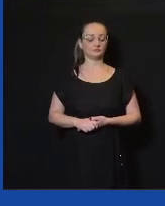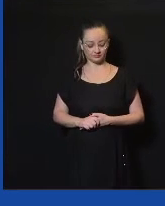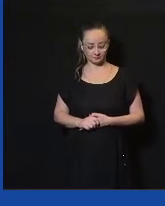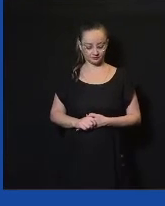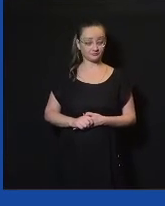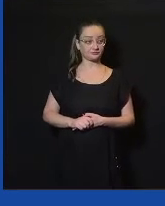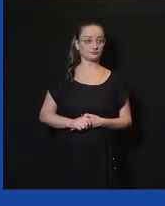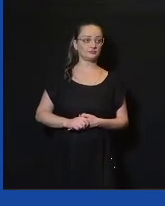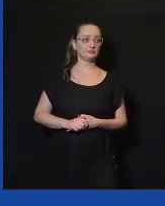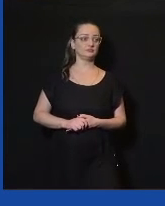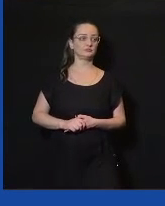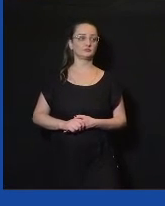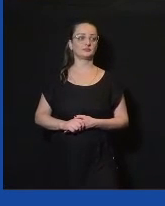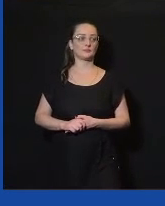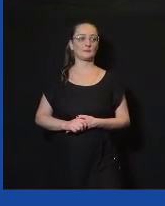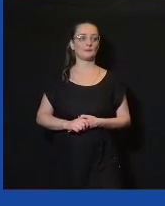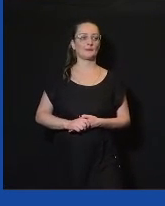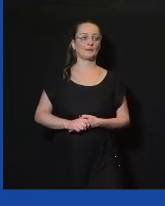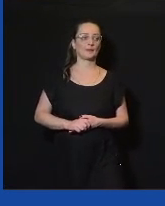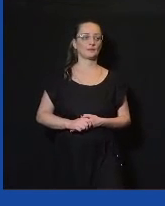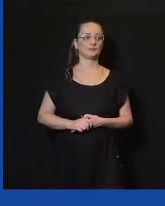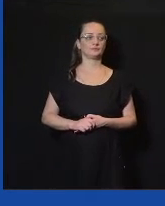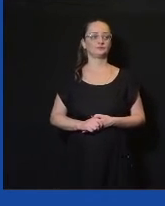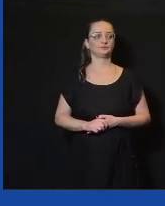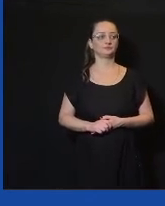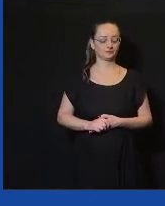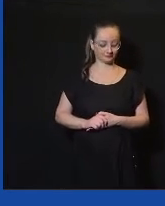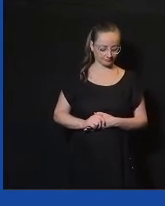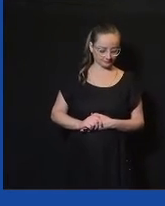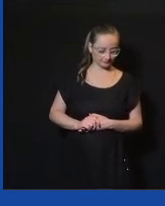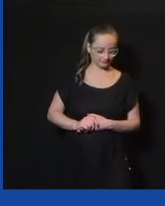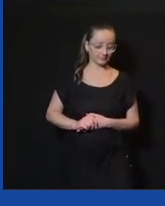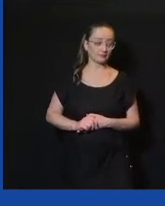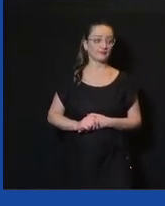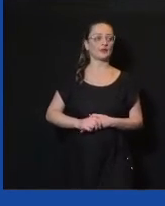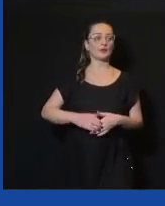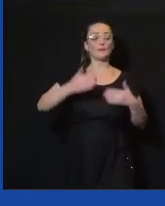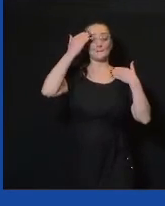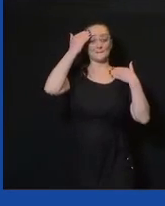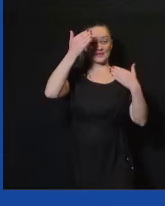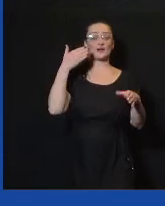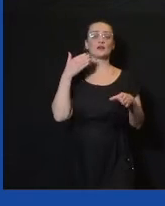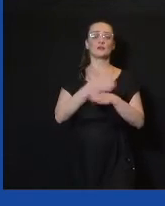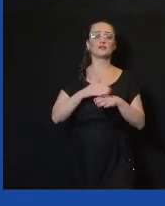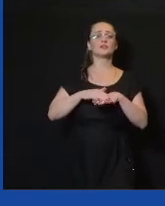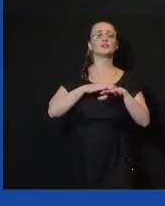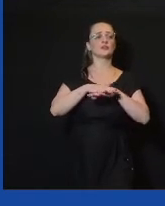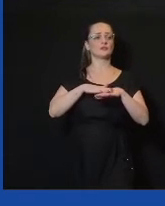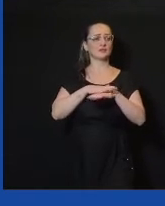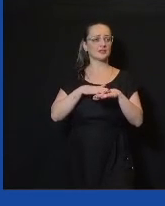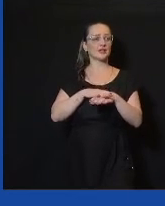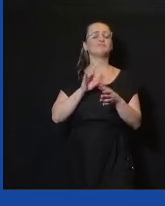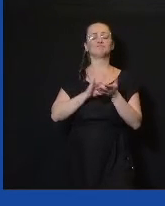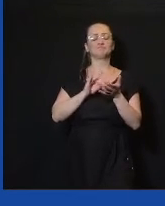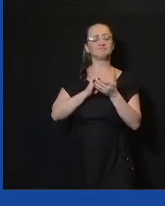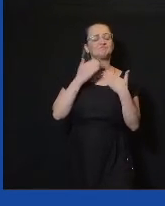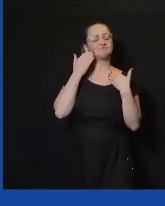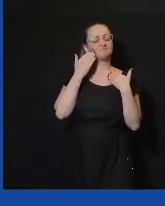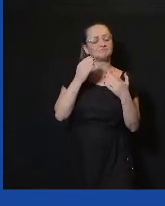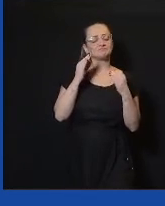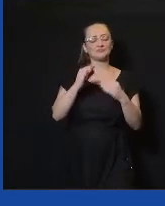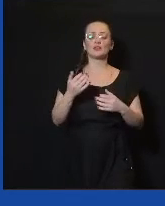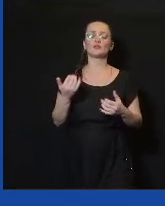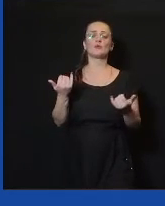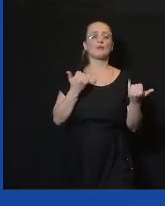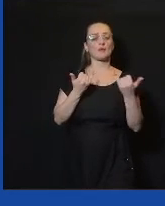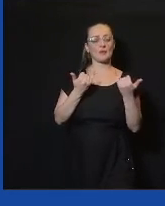Bom, obrigado, Renata, pela sua participação aqui, por essa conversa. De verdade, obrigado por tudo que você falou